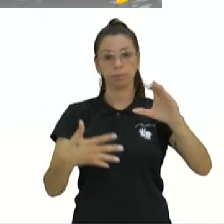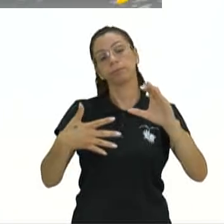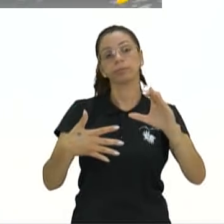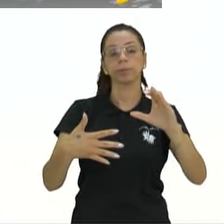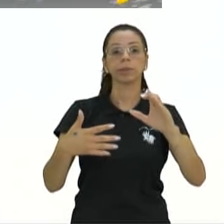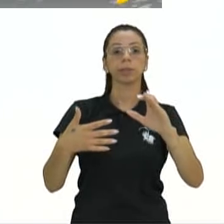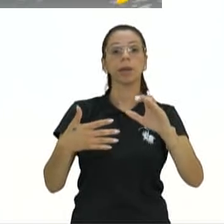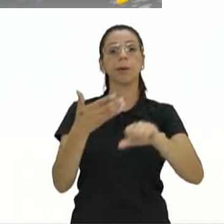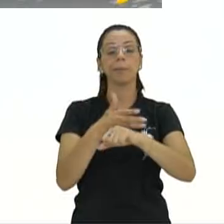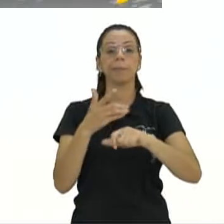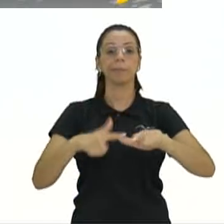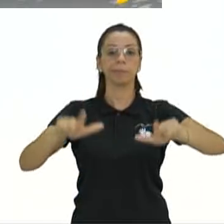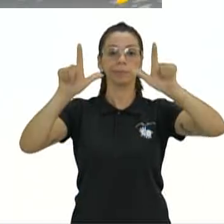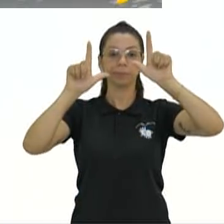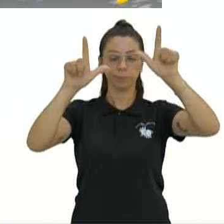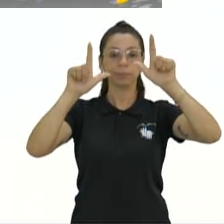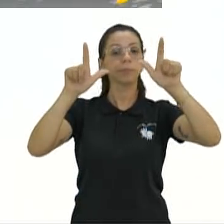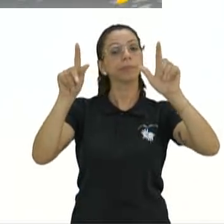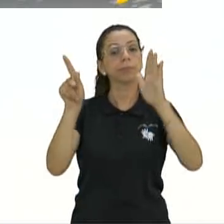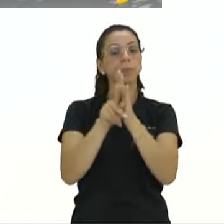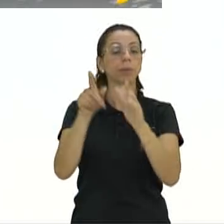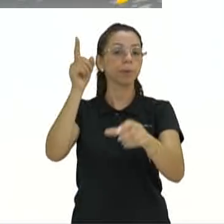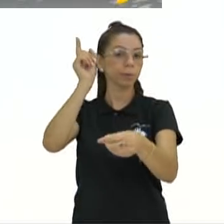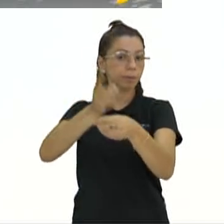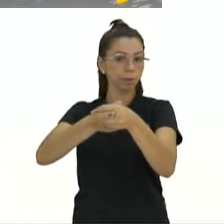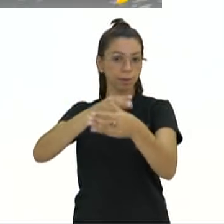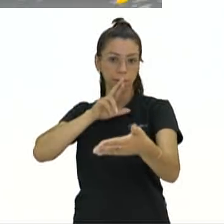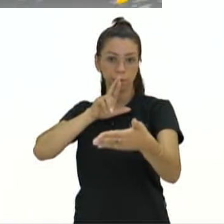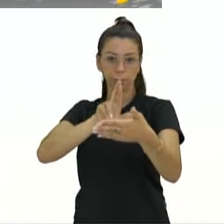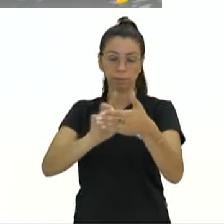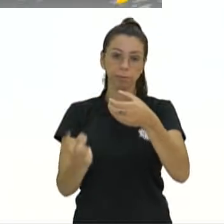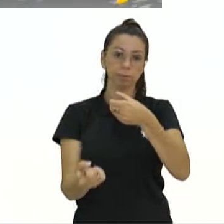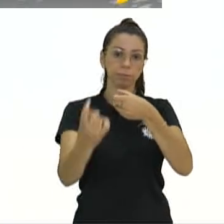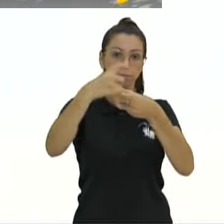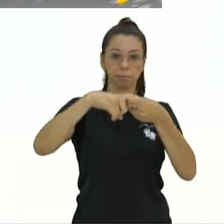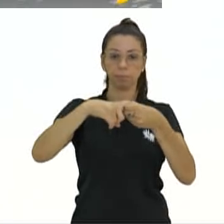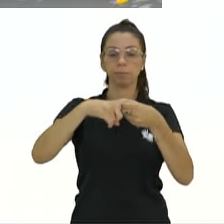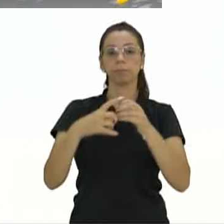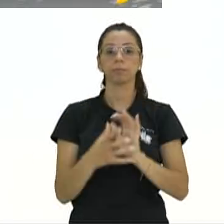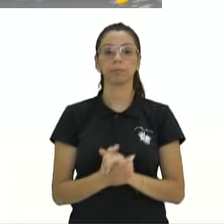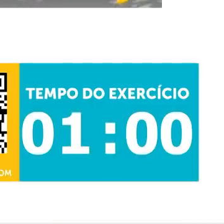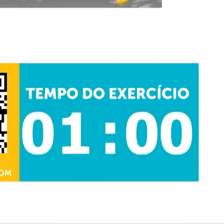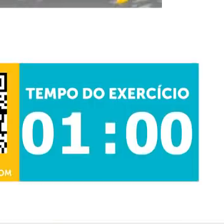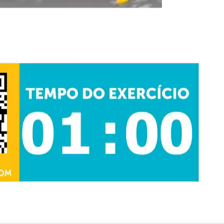de aventura urbanas? Responda e logo a gente volta para corrigir.